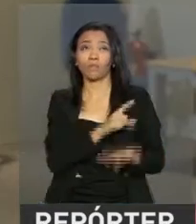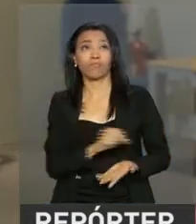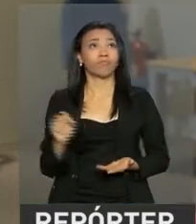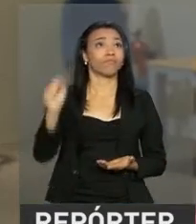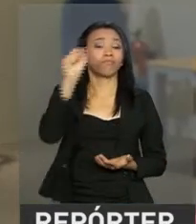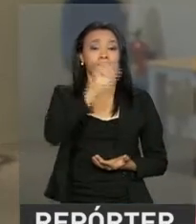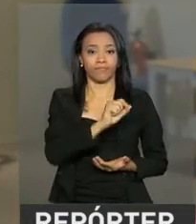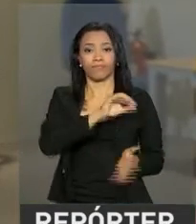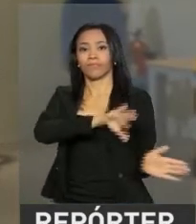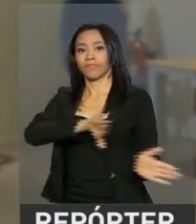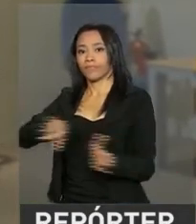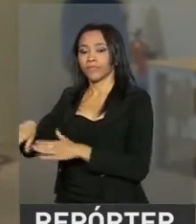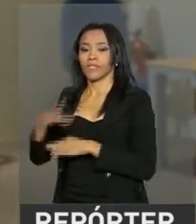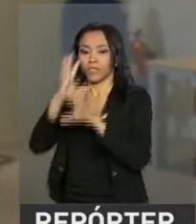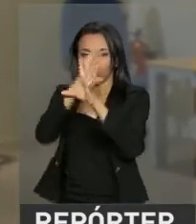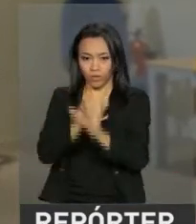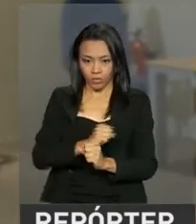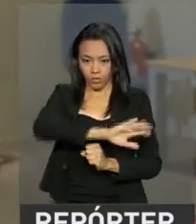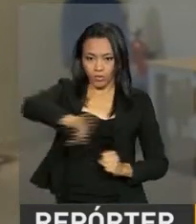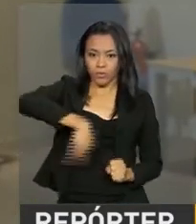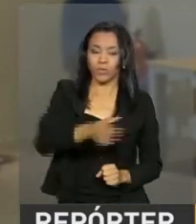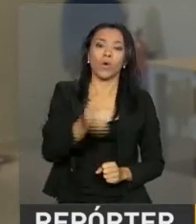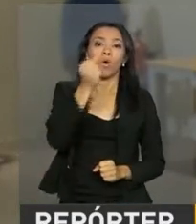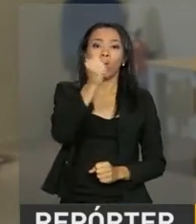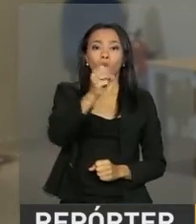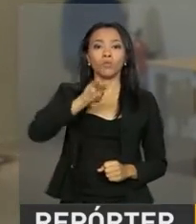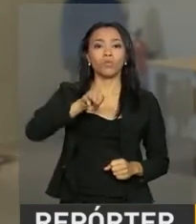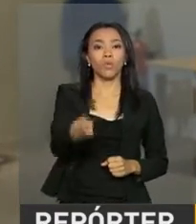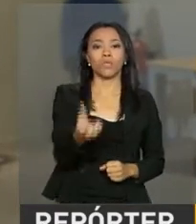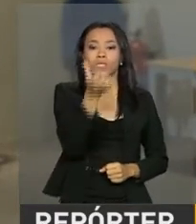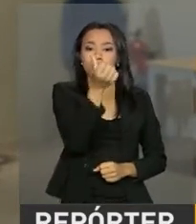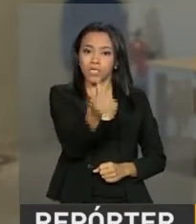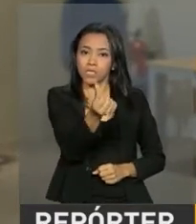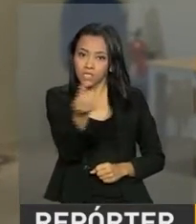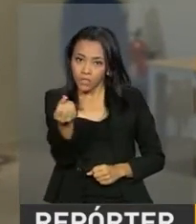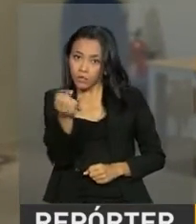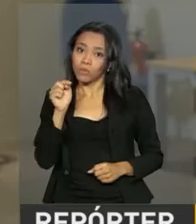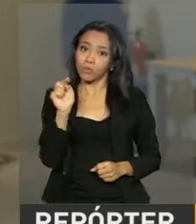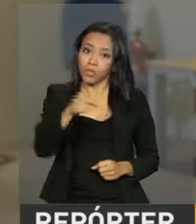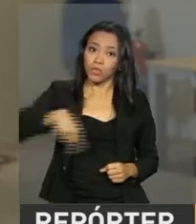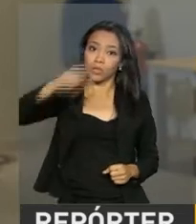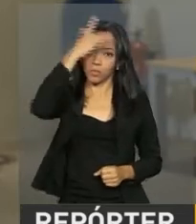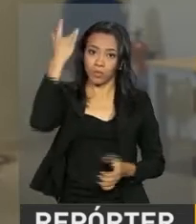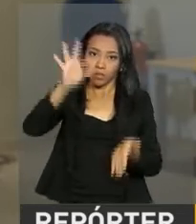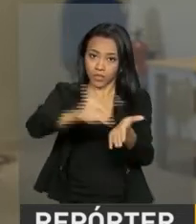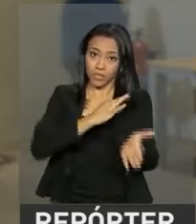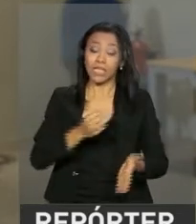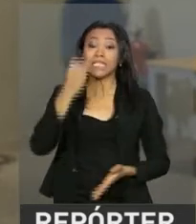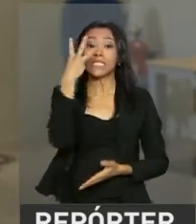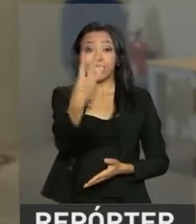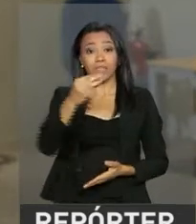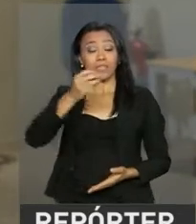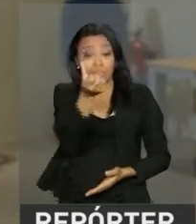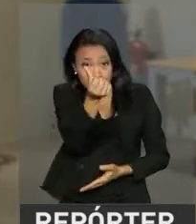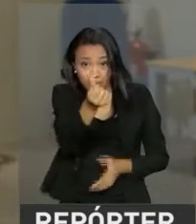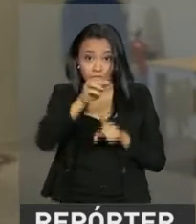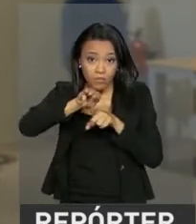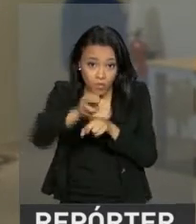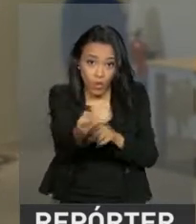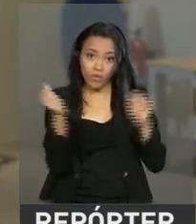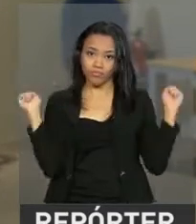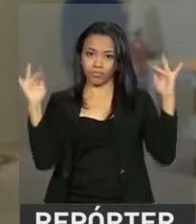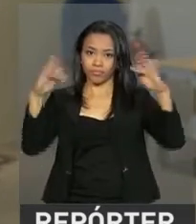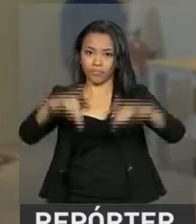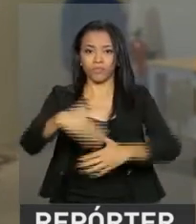ao todo o enem teve cerca de oito milhões e seiscentos mil inscritos 6 milhões de candidatos compareceram às provas